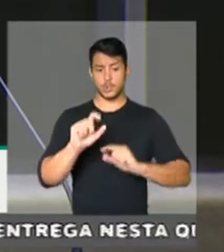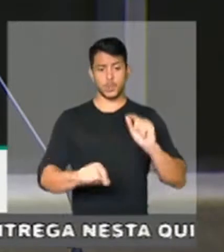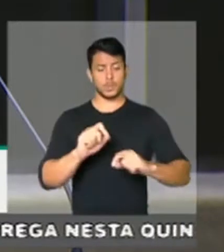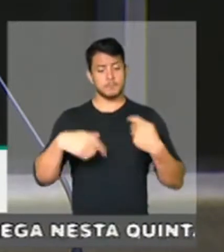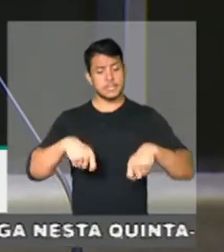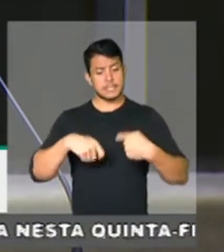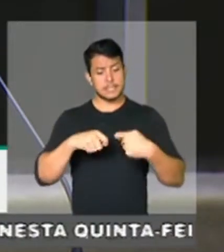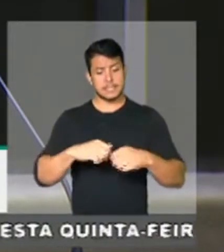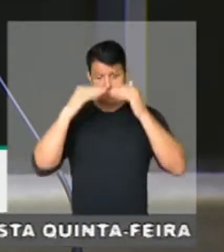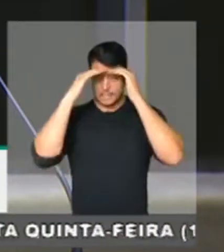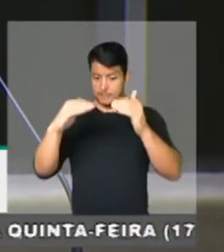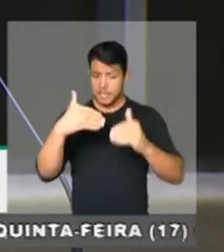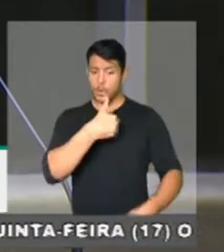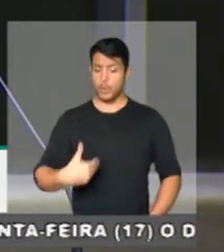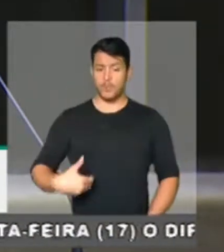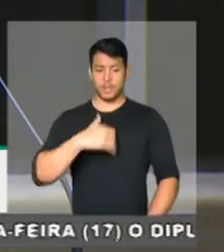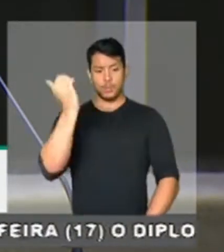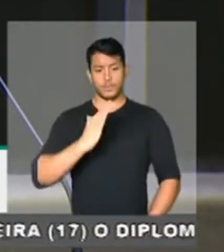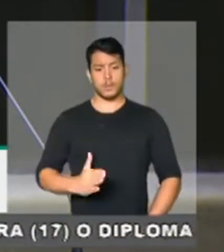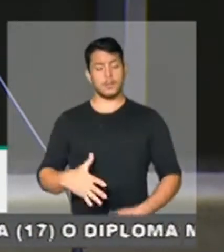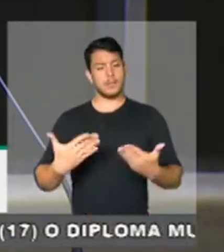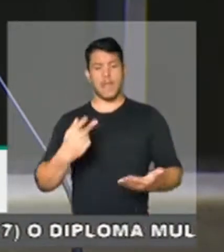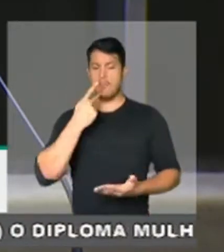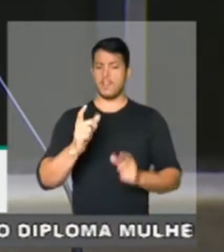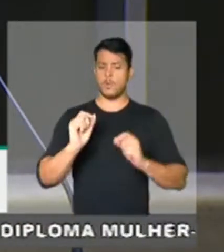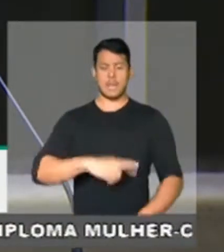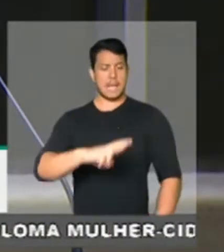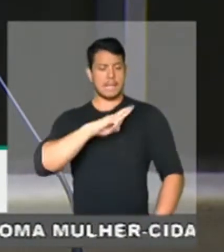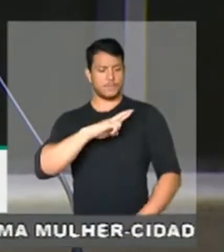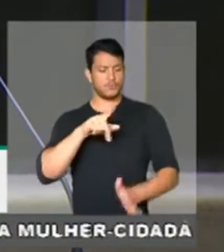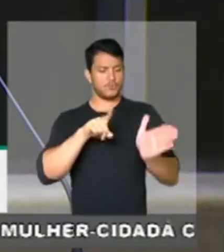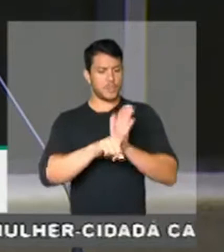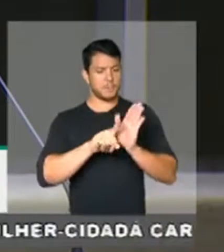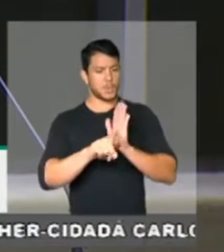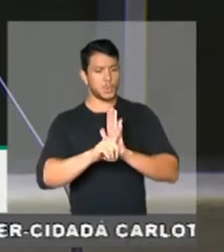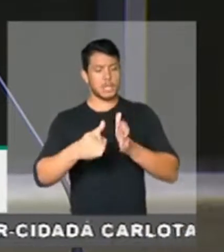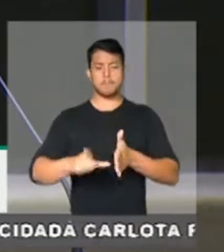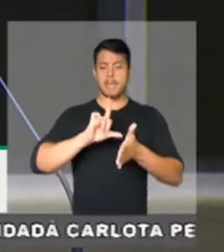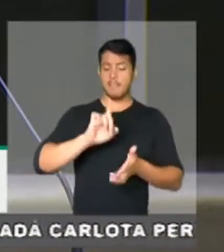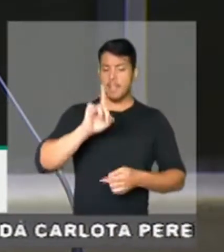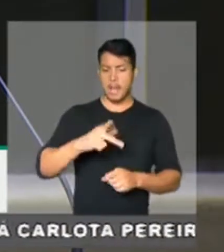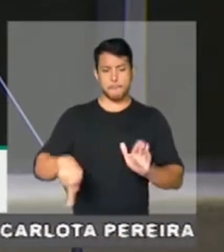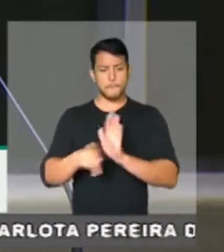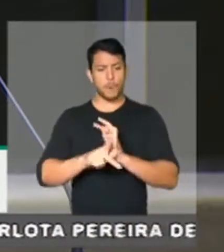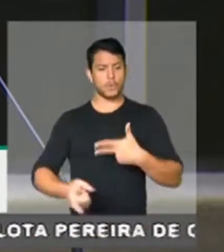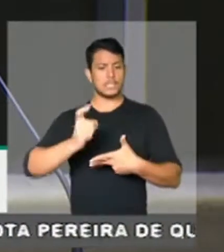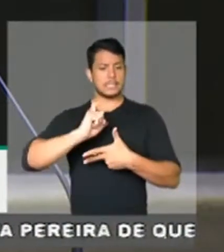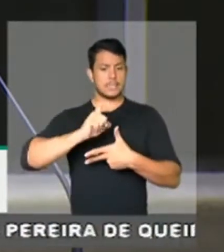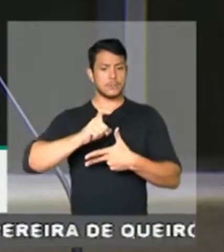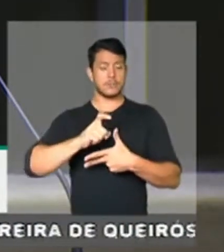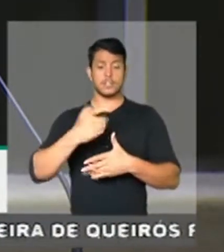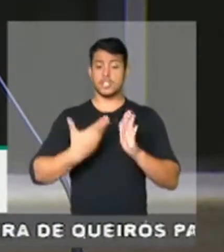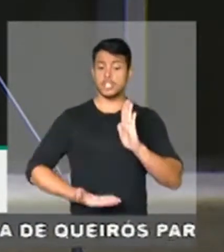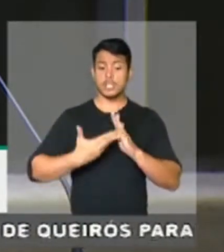Estado brasileiro. Joga a responsabilidade da consulta prévia para o Poder Executivo, tirando a responsabilidade do Poder Legislativo de